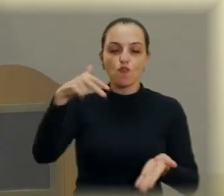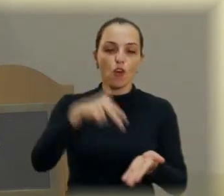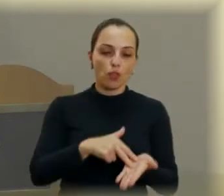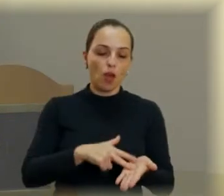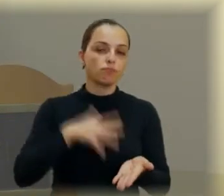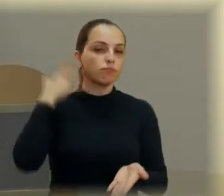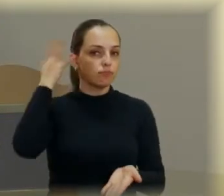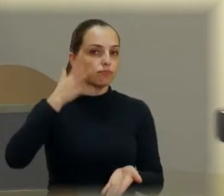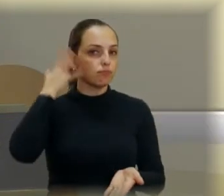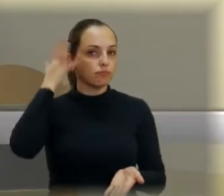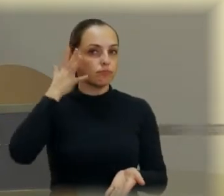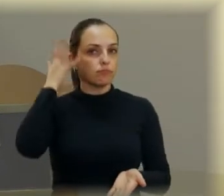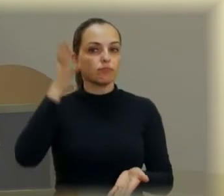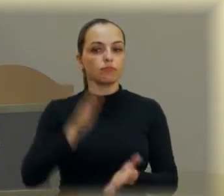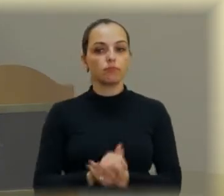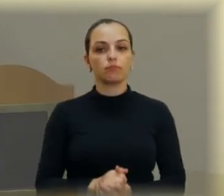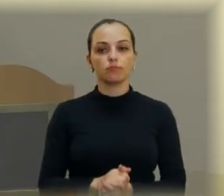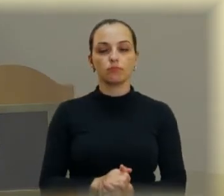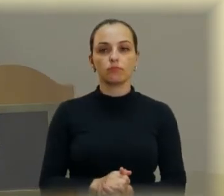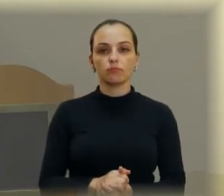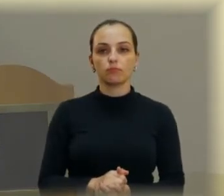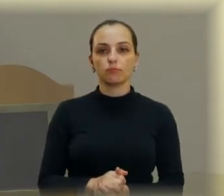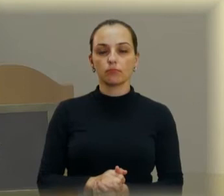voltamos na Tribuna e